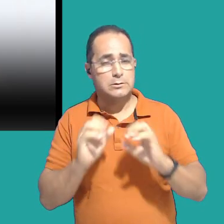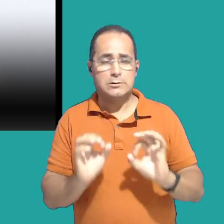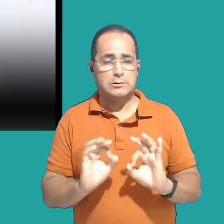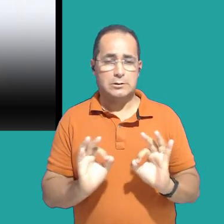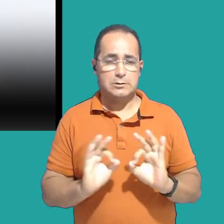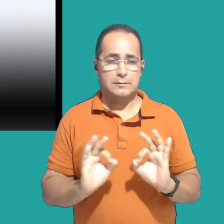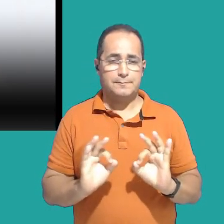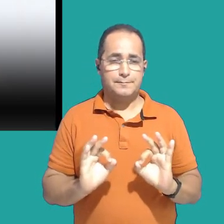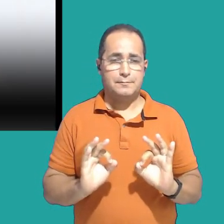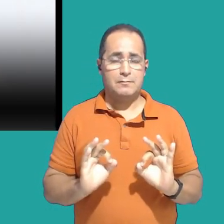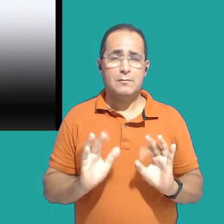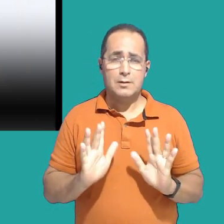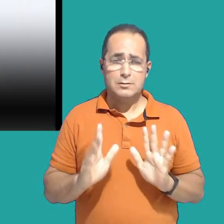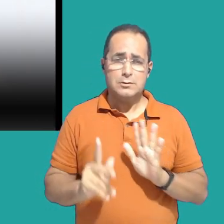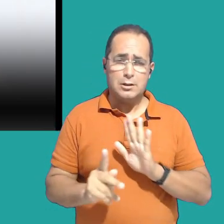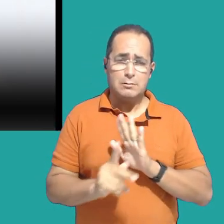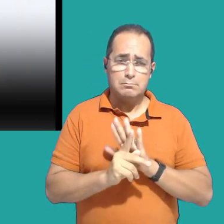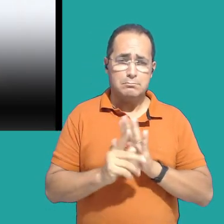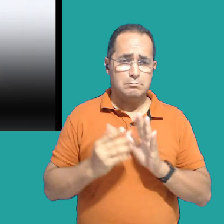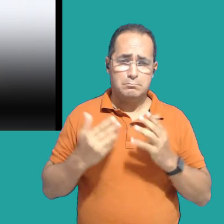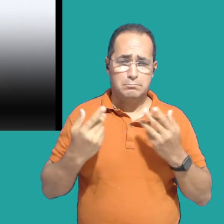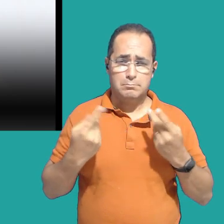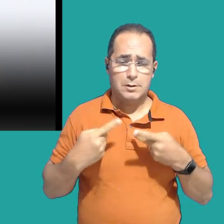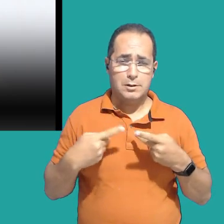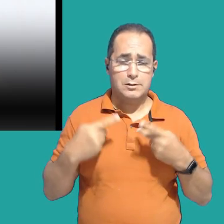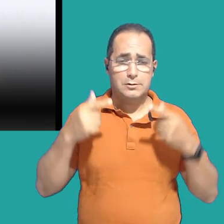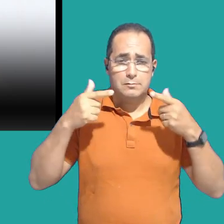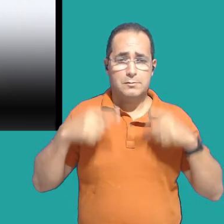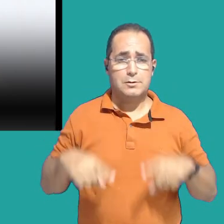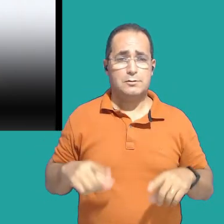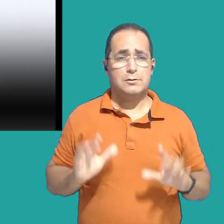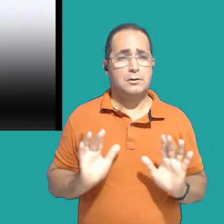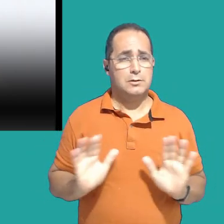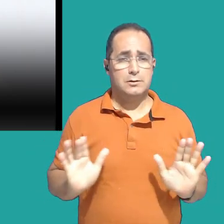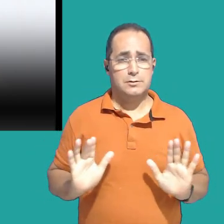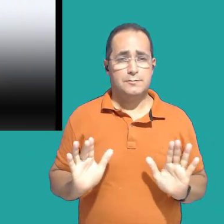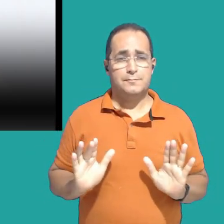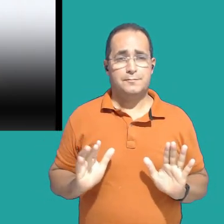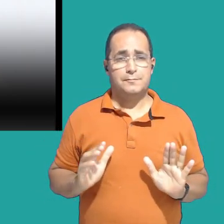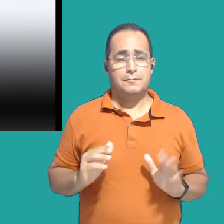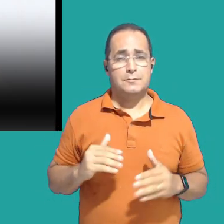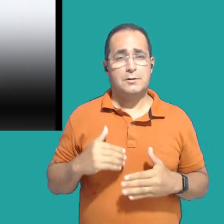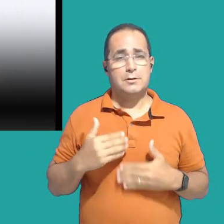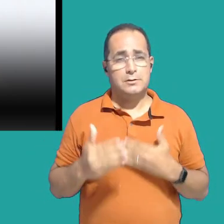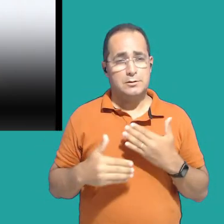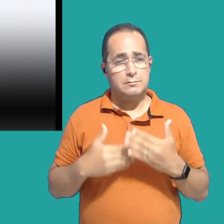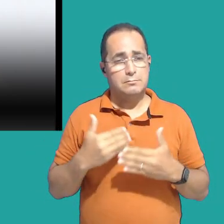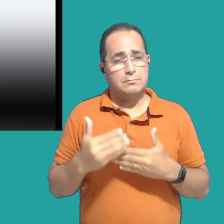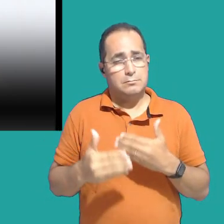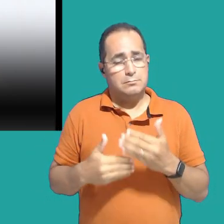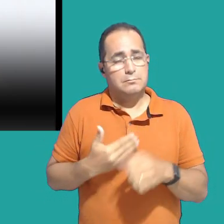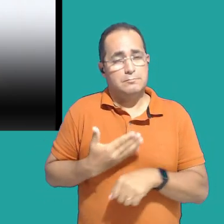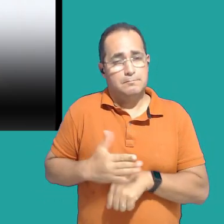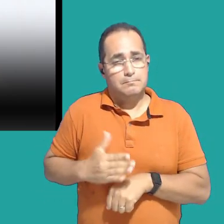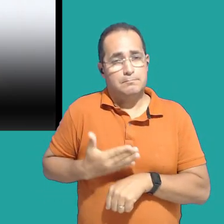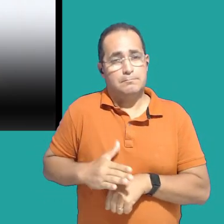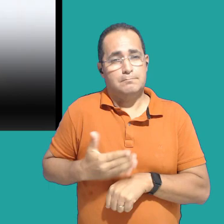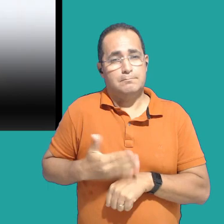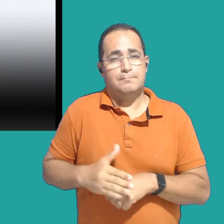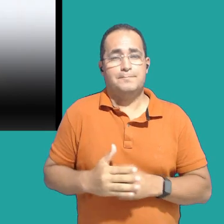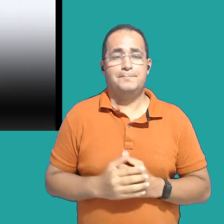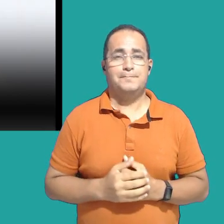lamúria, mas eu acho que já fazia parte do meu processo, né, da minha personalidade, essa resiliência